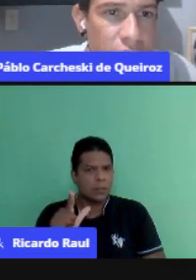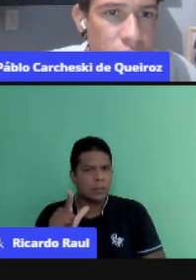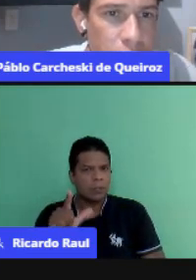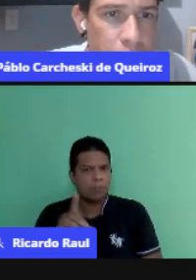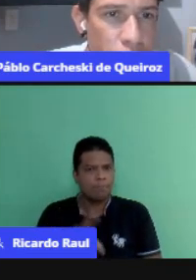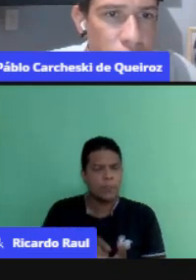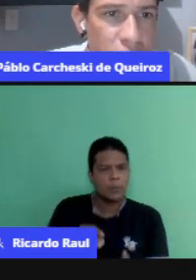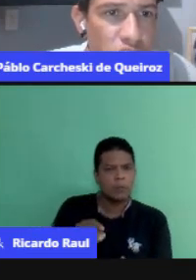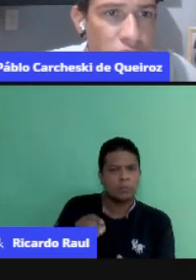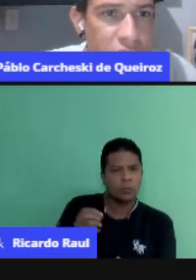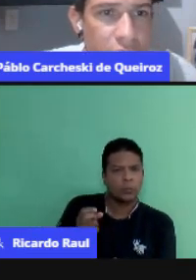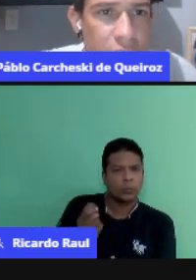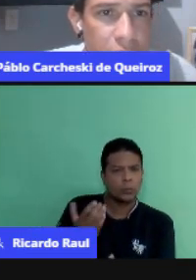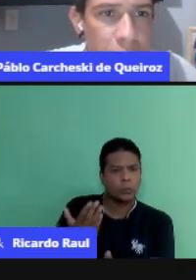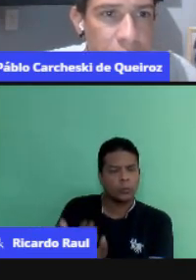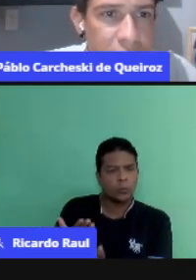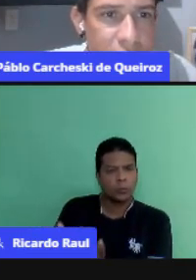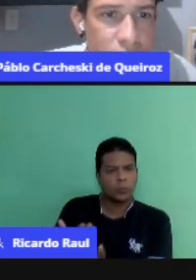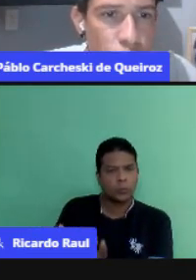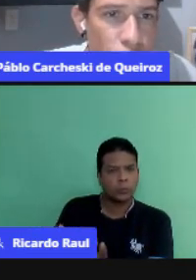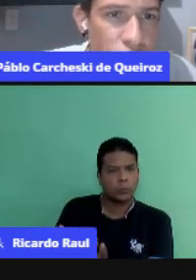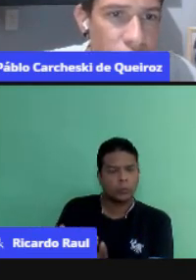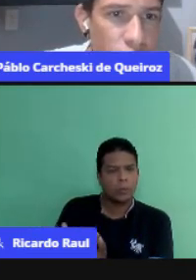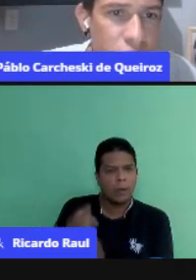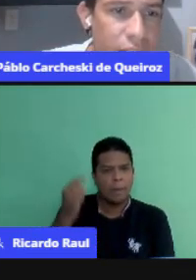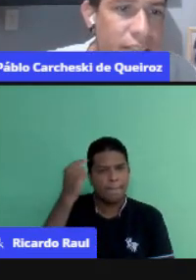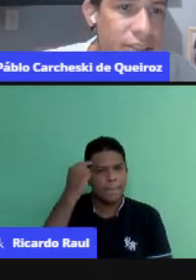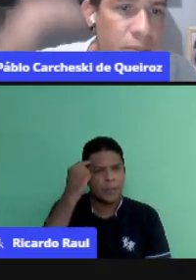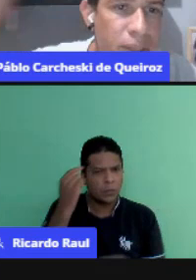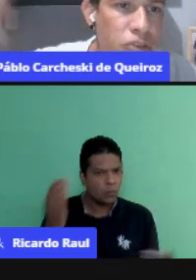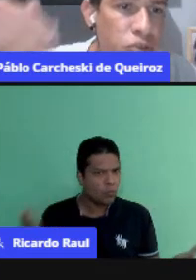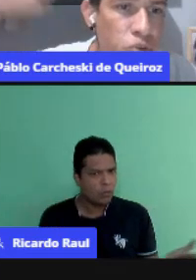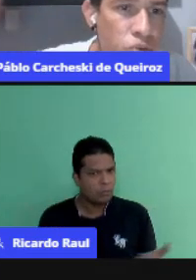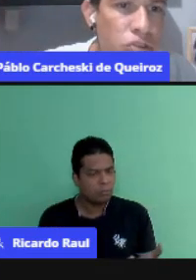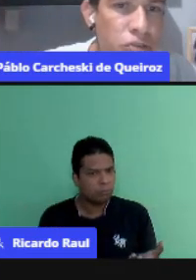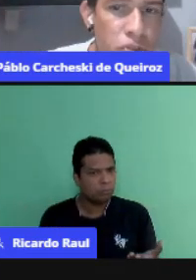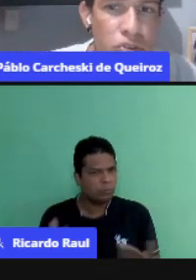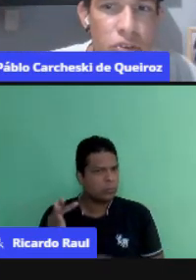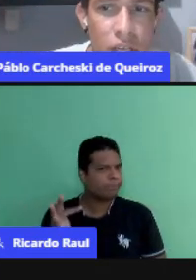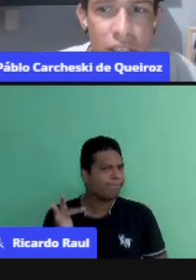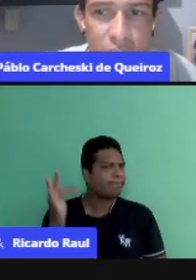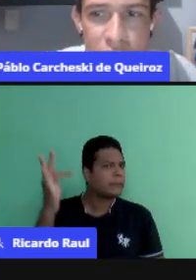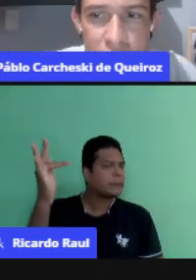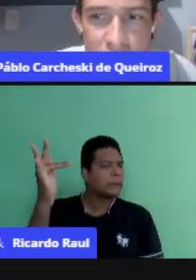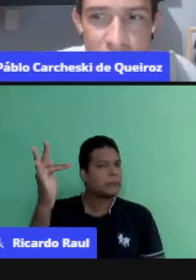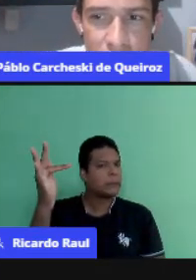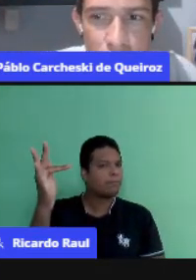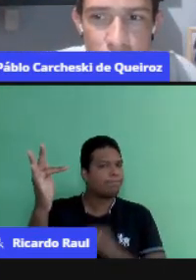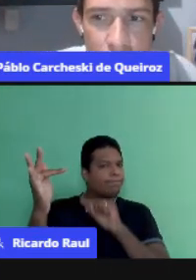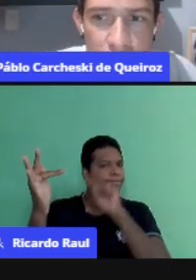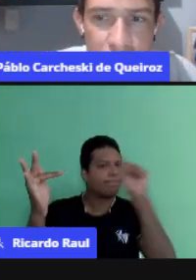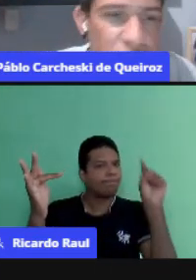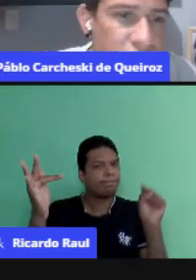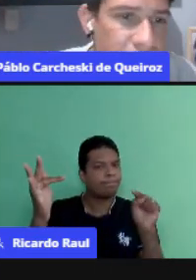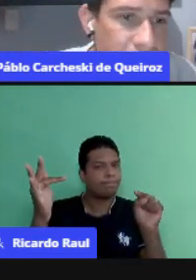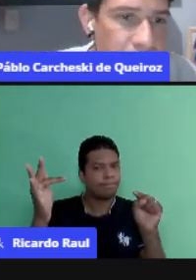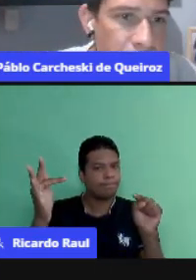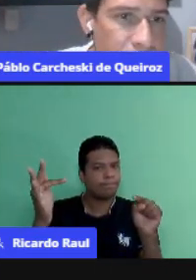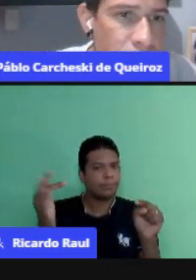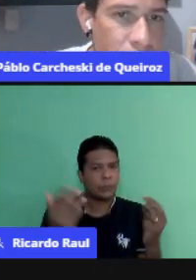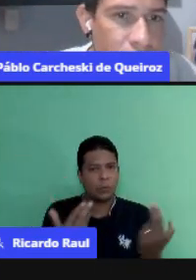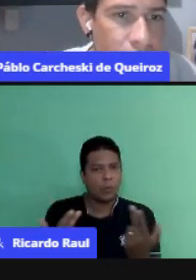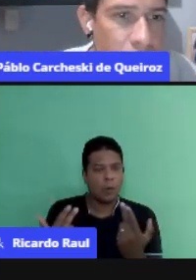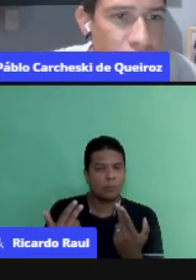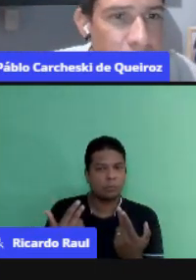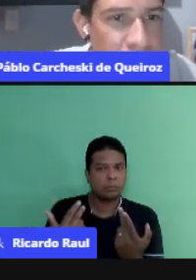está estudando e produzindo, a gente consegue pensar no hoje? Ou será que sempre é no futuro, na visão igual do Carl Fisher aqui,